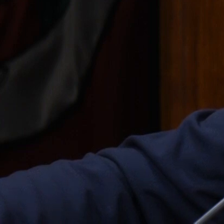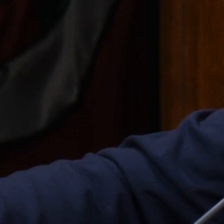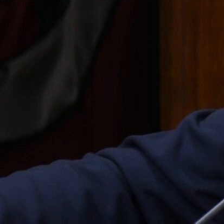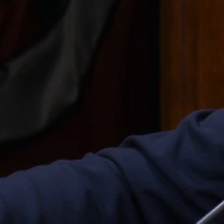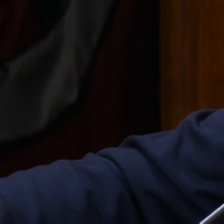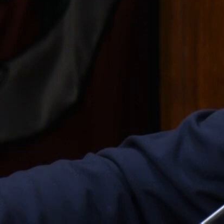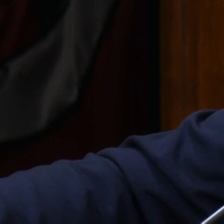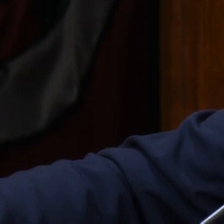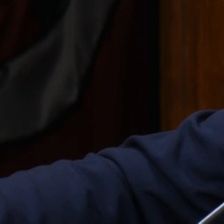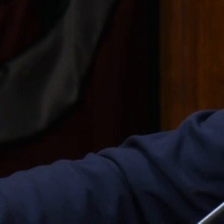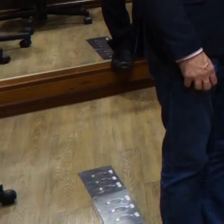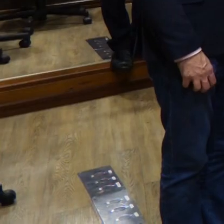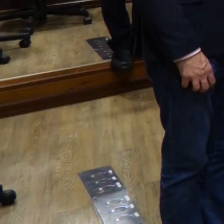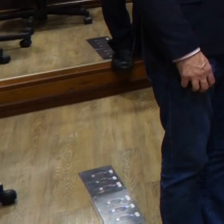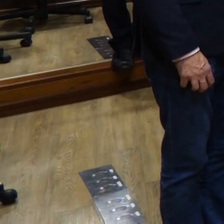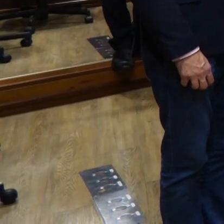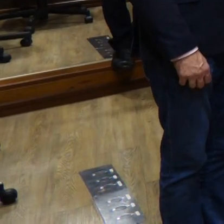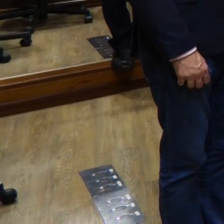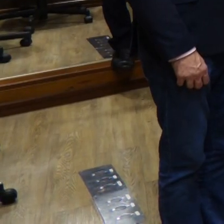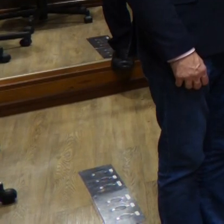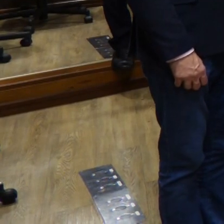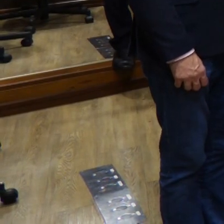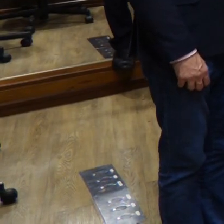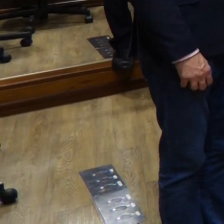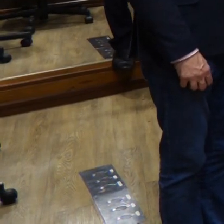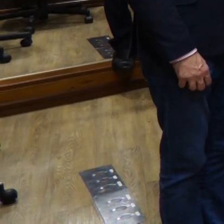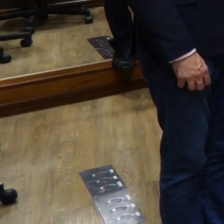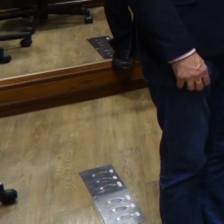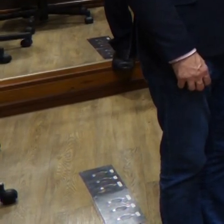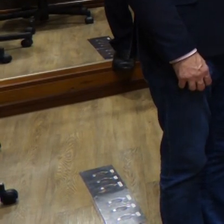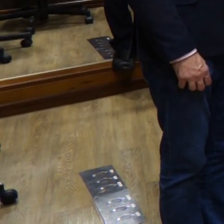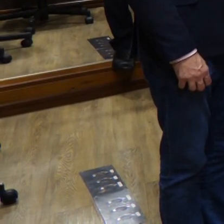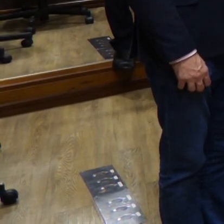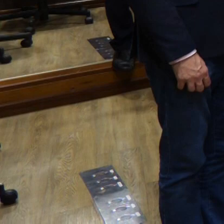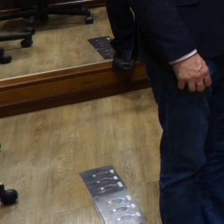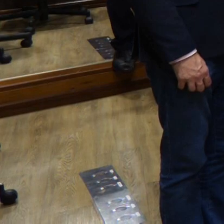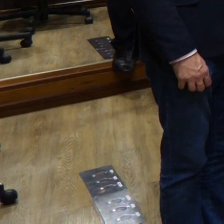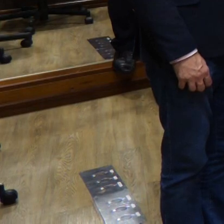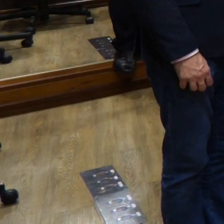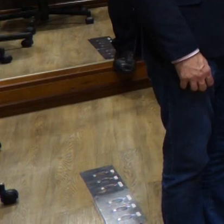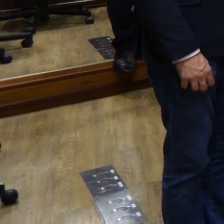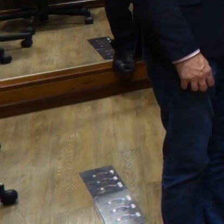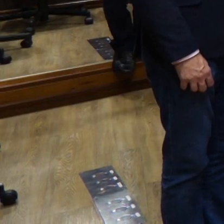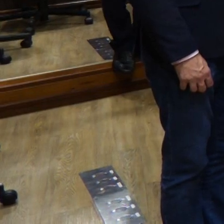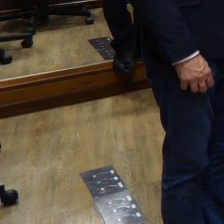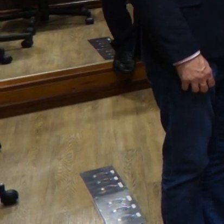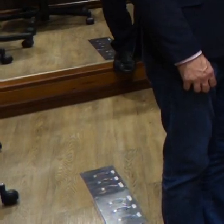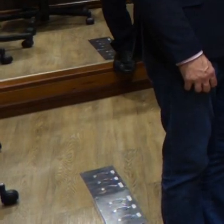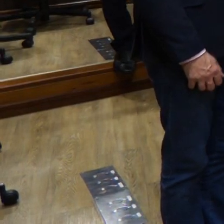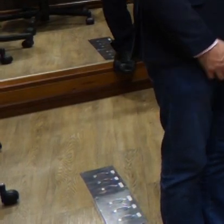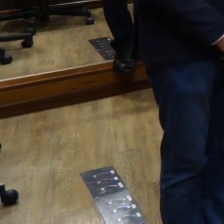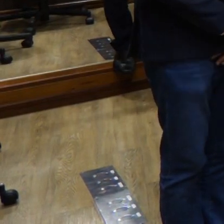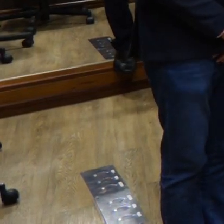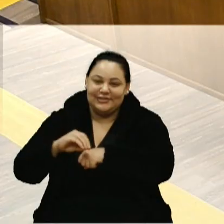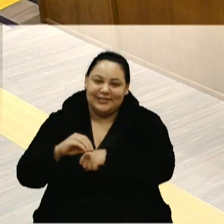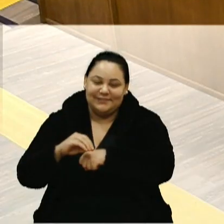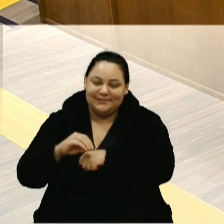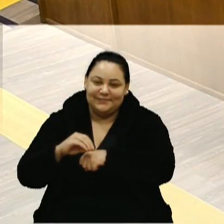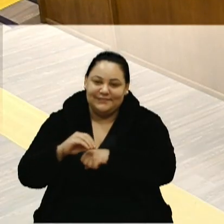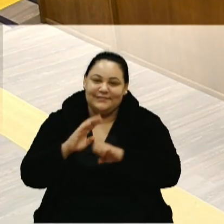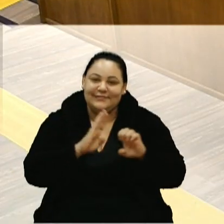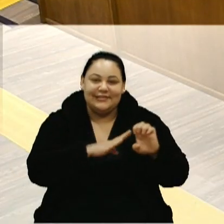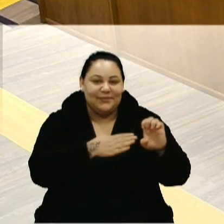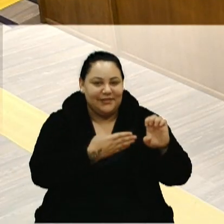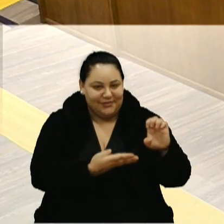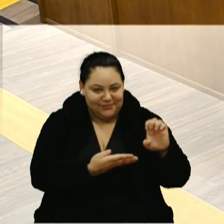com o Sindlojas Jovem, uma diretoria que se relaciona com o empresariado, visando o futuro do comércio no município. Acredito